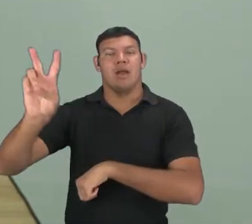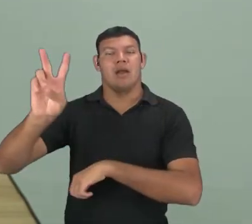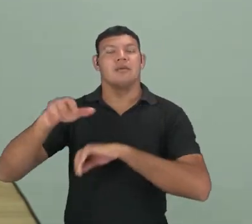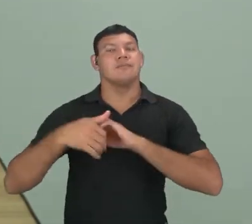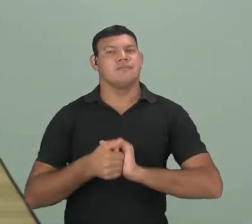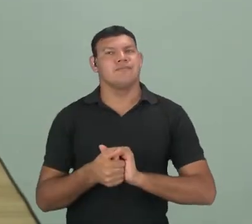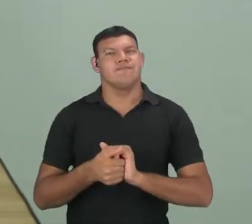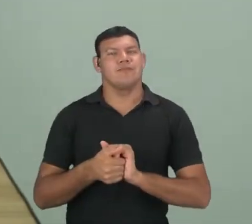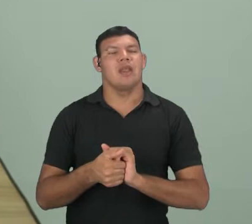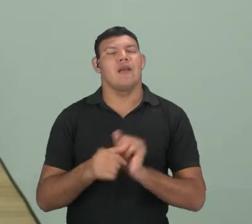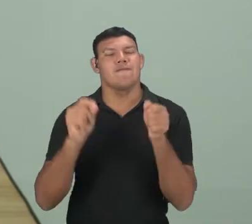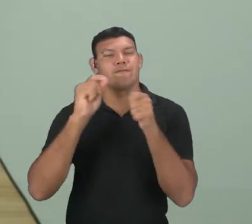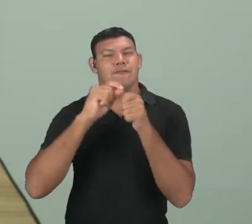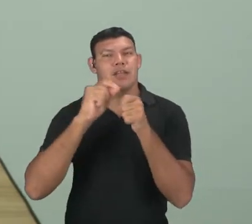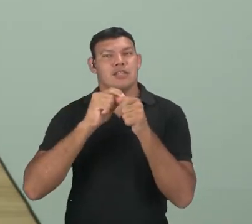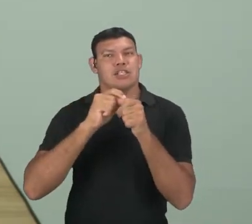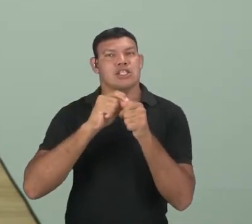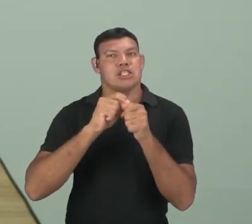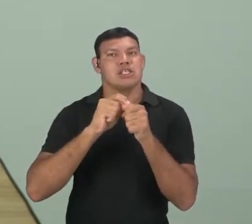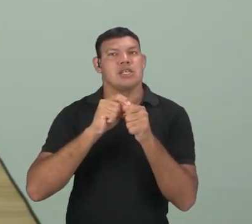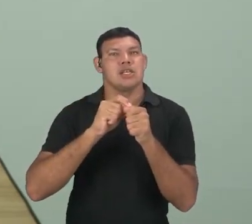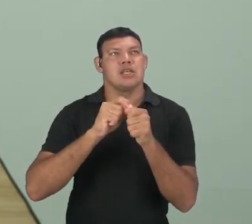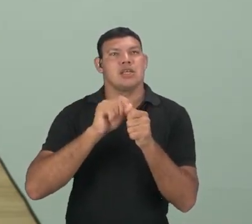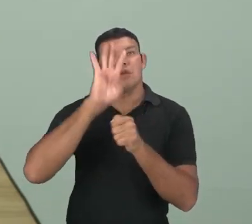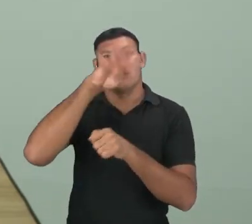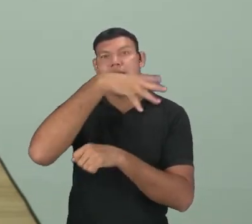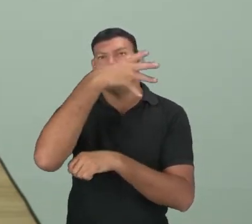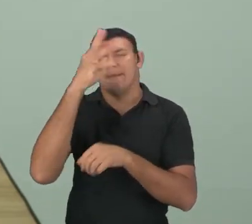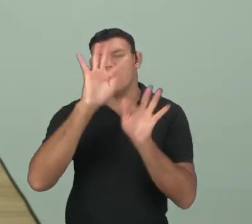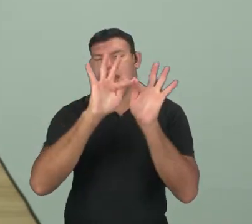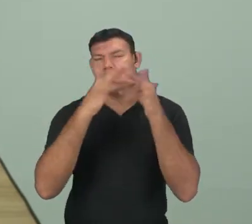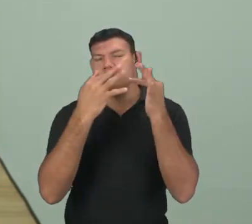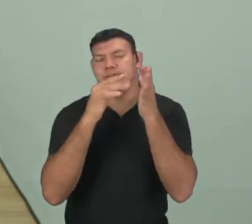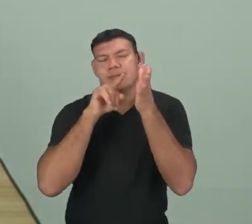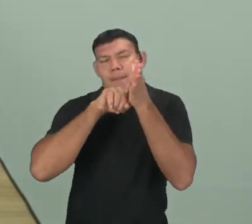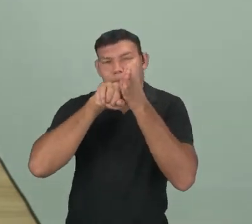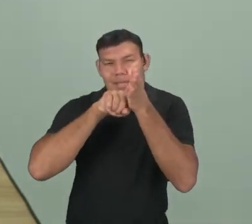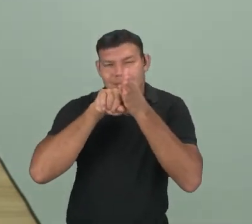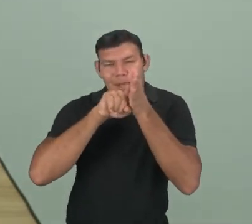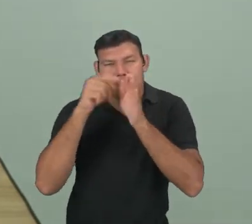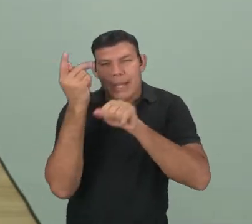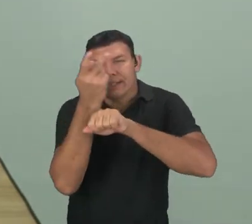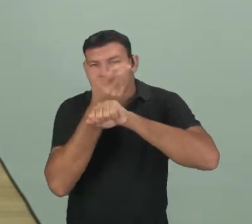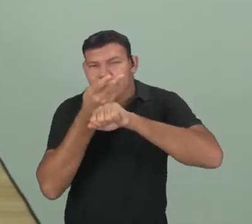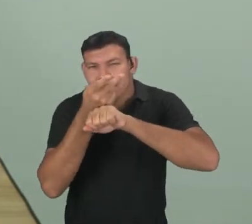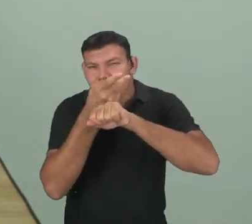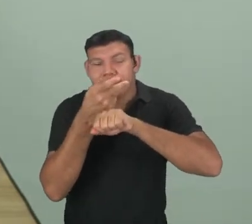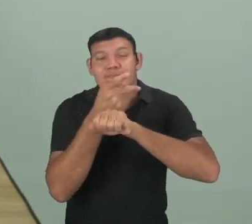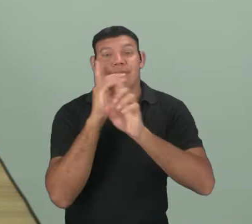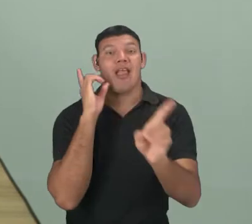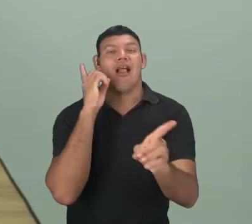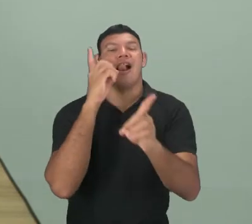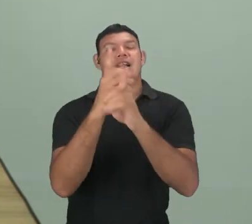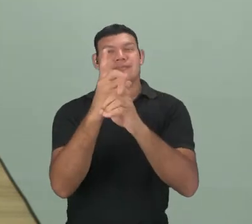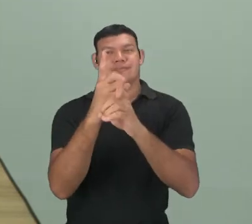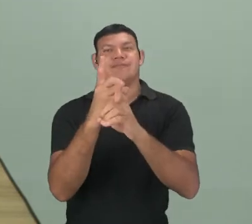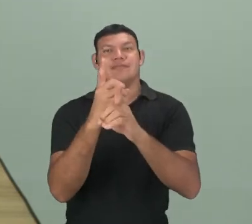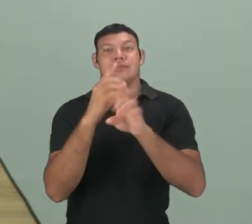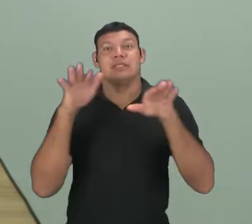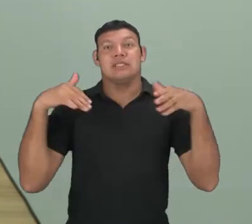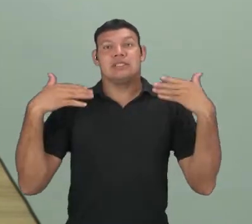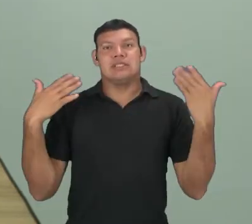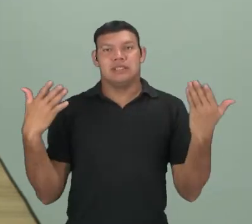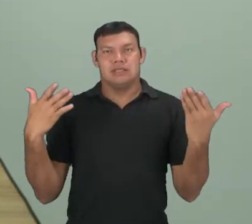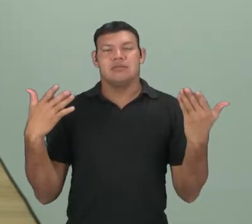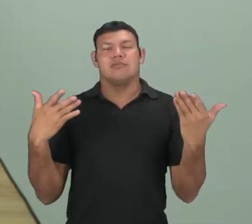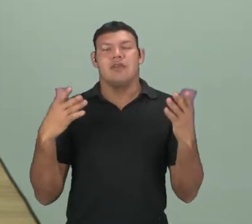montar uma tabela simples, eu procurei, pesquisei, fiz a minha pesquisa, localizei. Então,